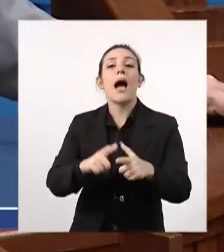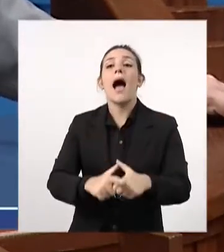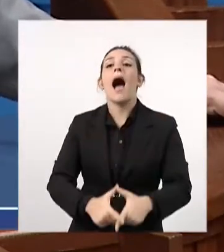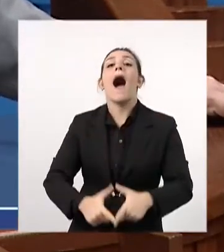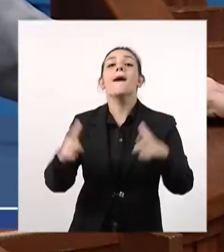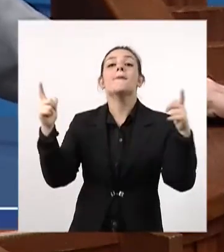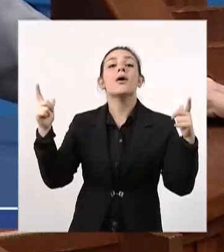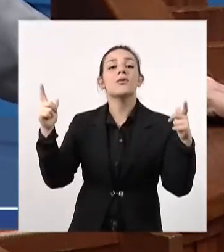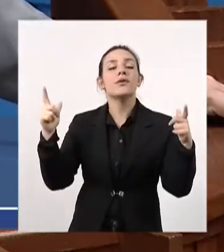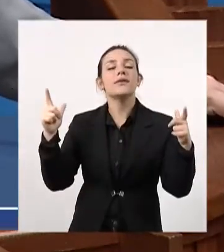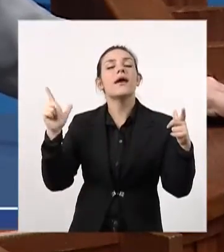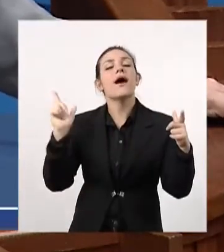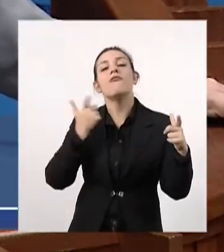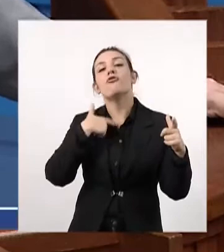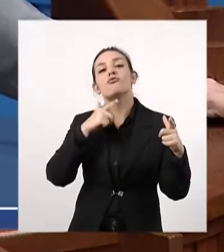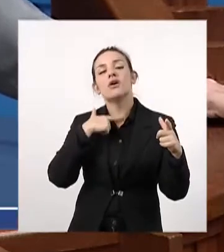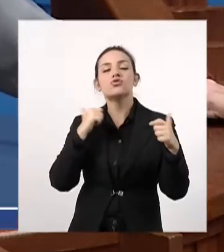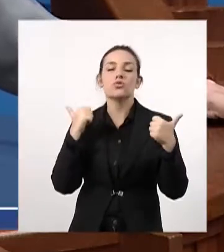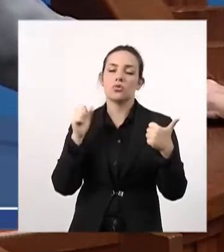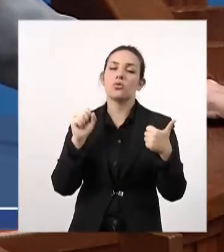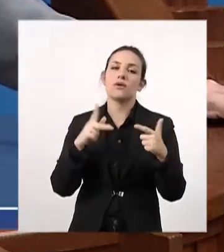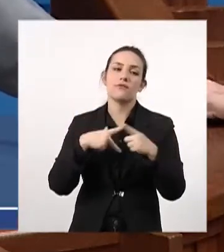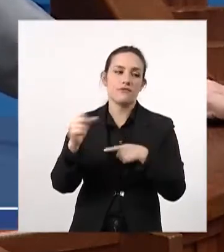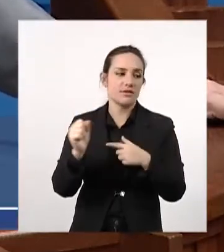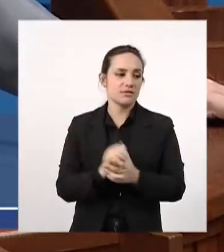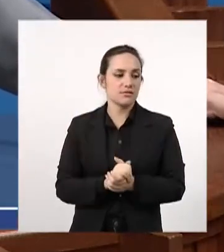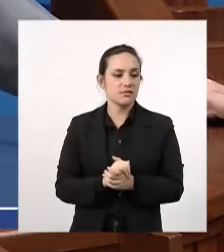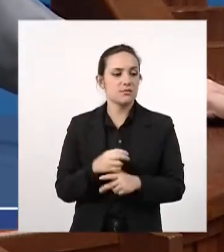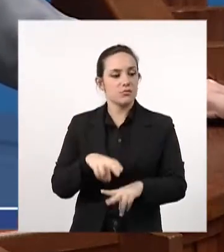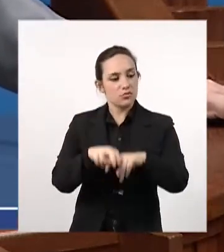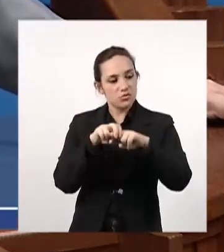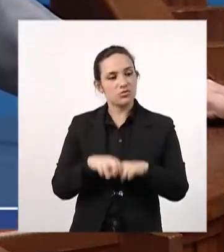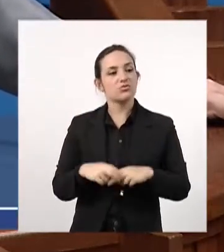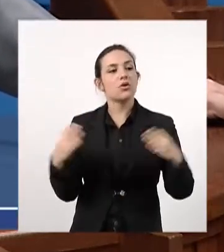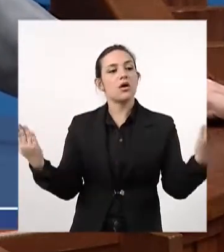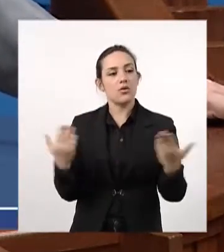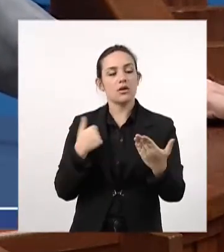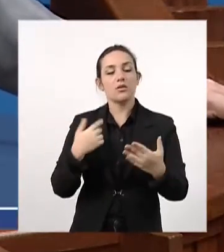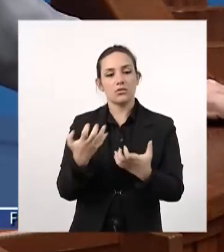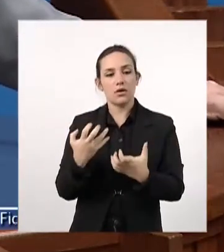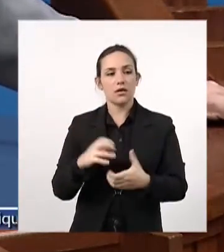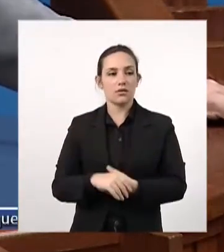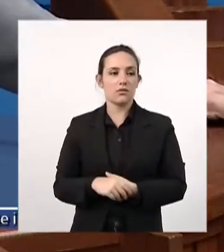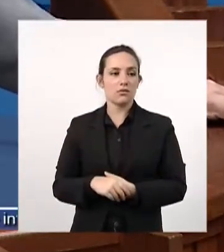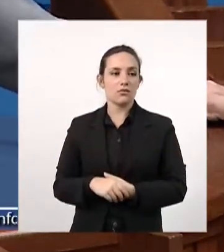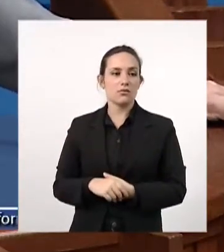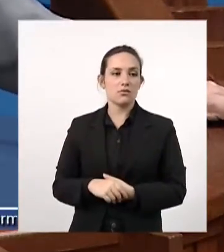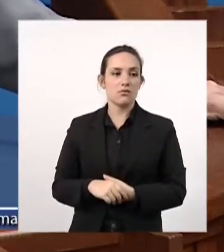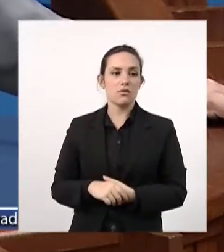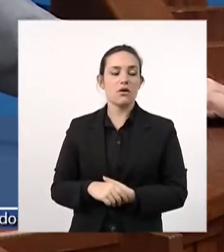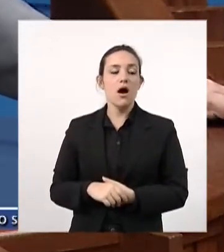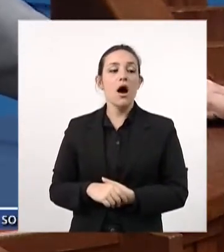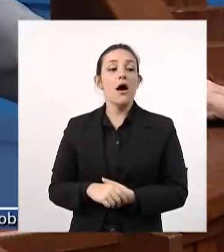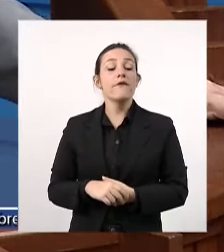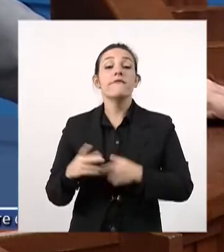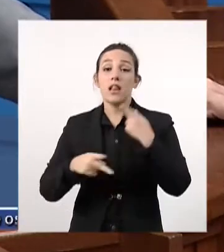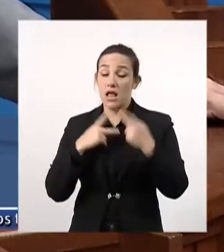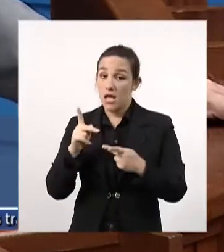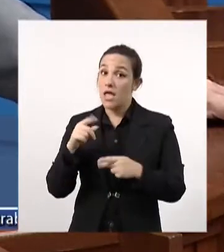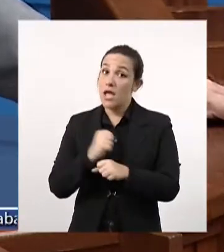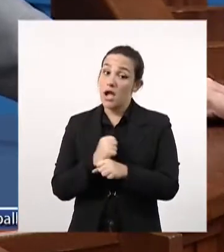acabou prevalecendo. Portanto, eu quero, nesta manhã, dizer que foi um ano de muito